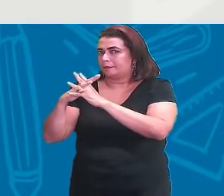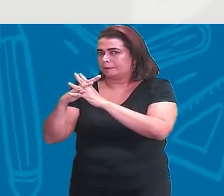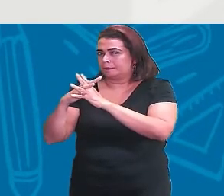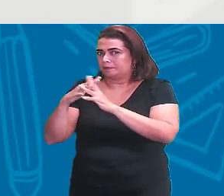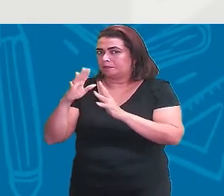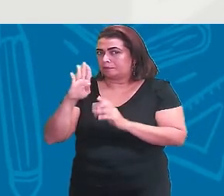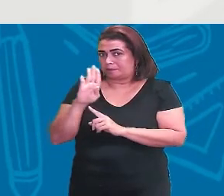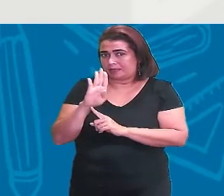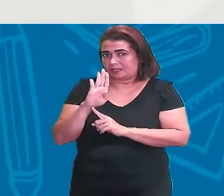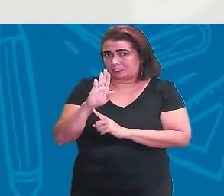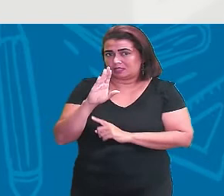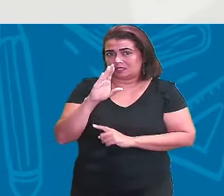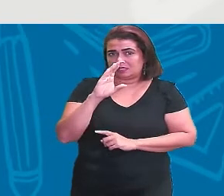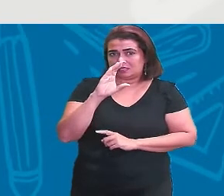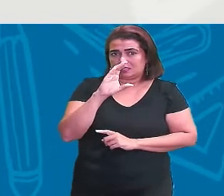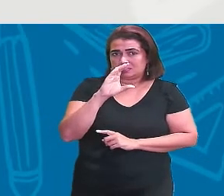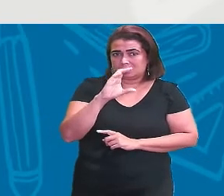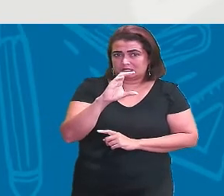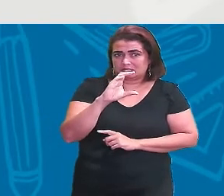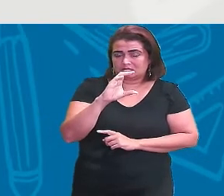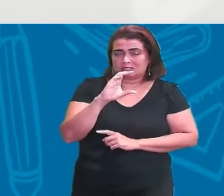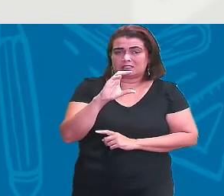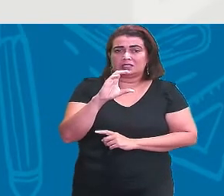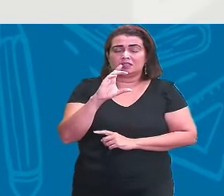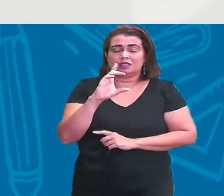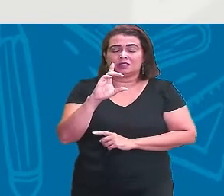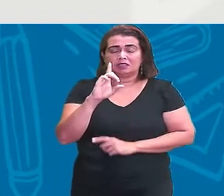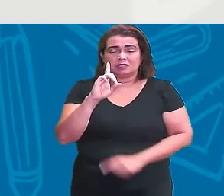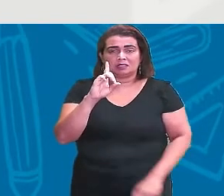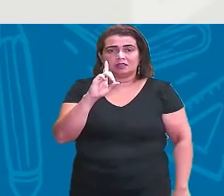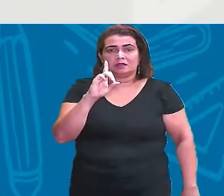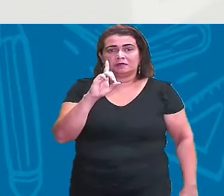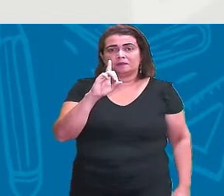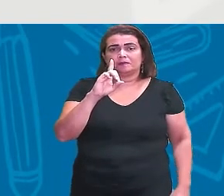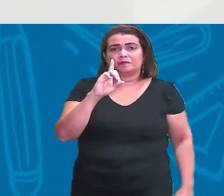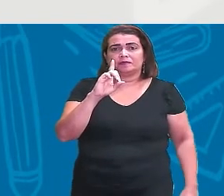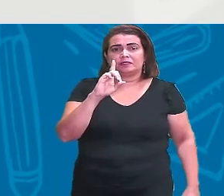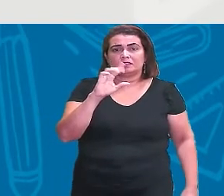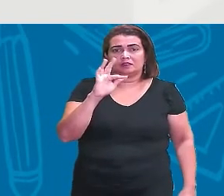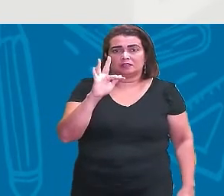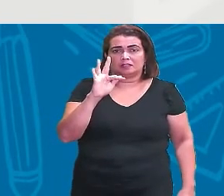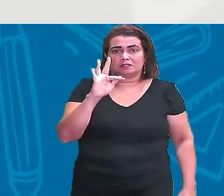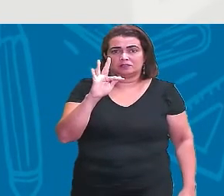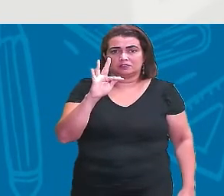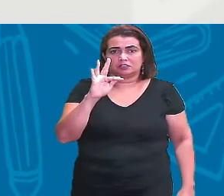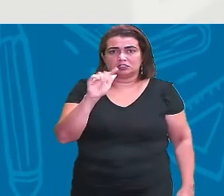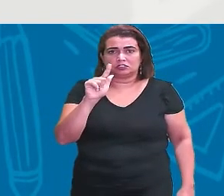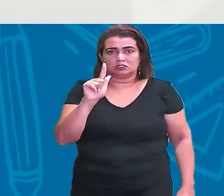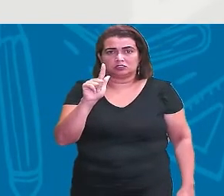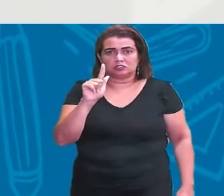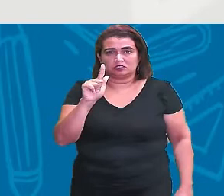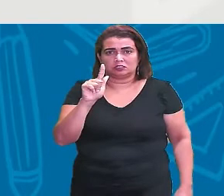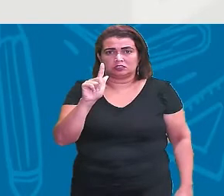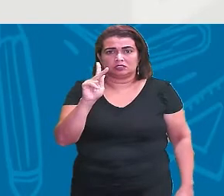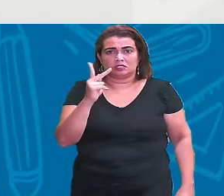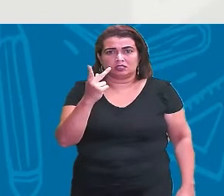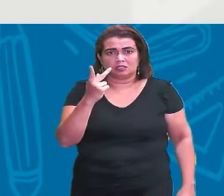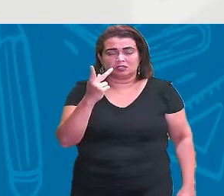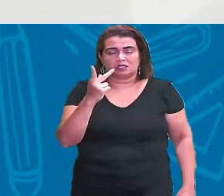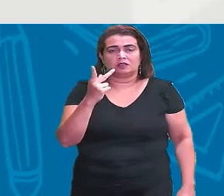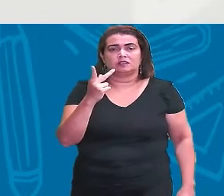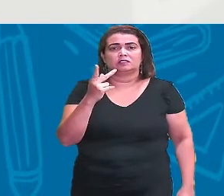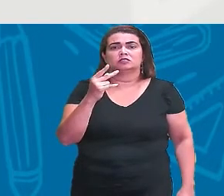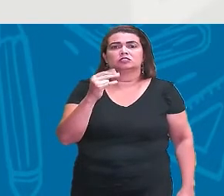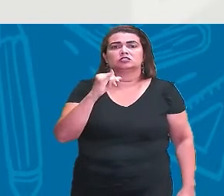são B, C, D, F, G,